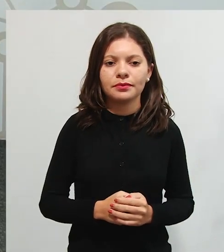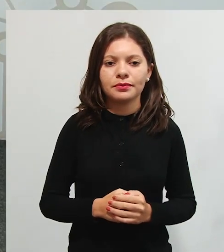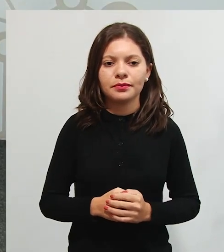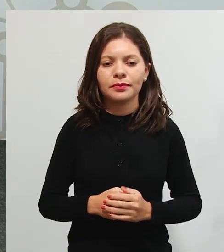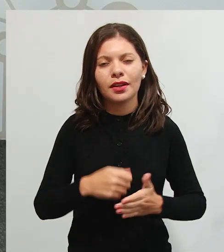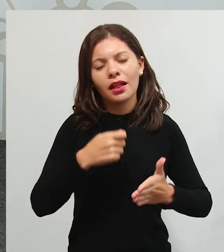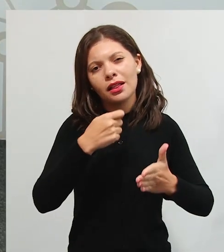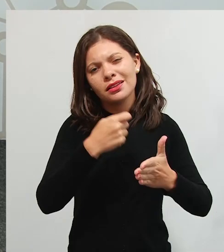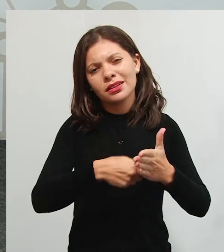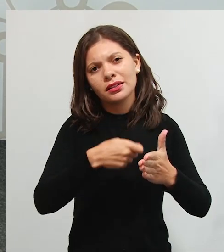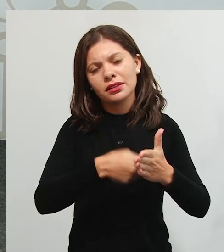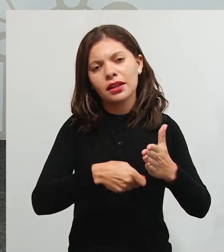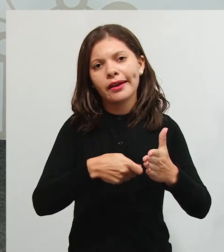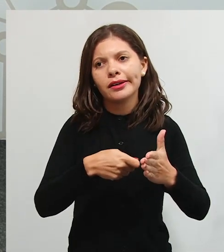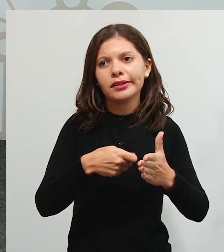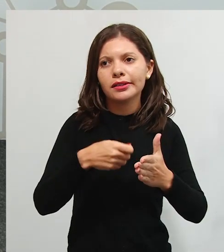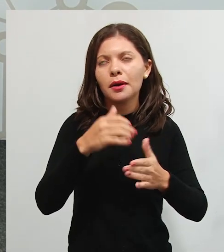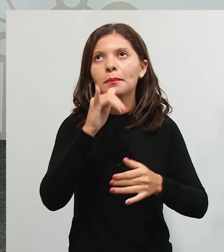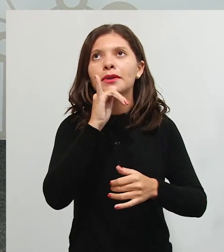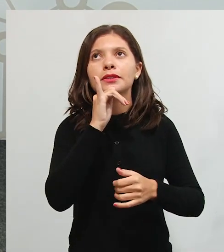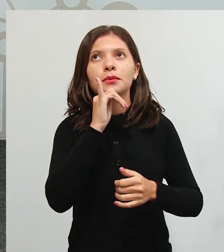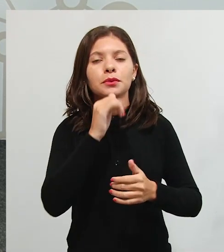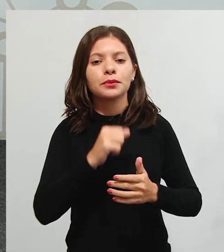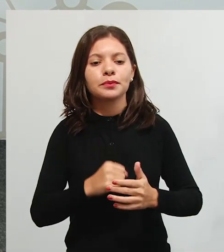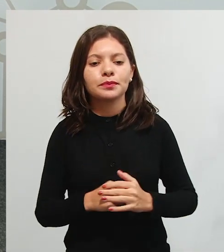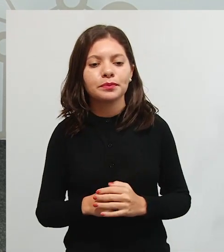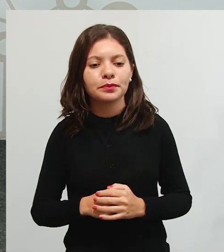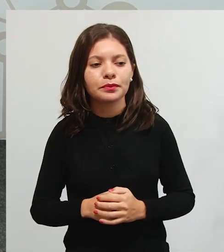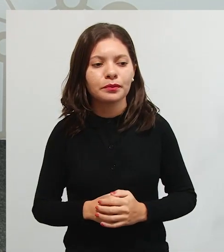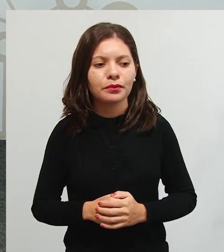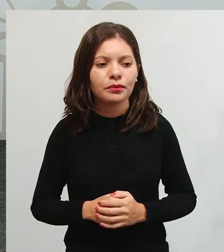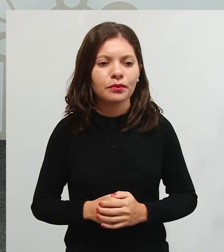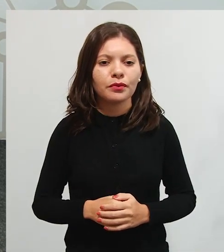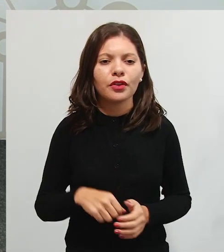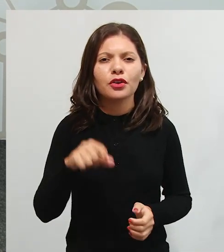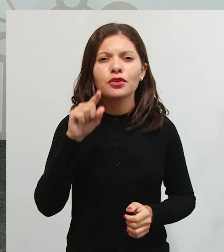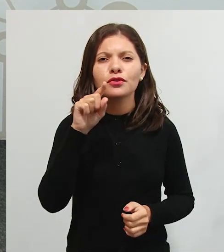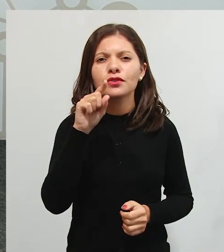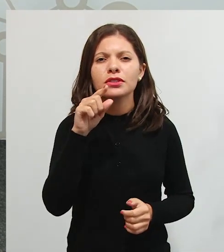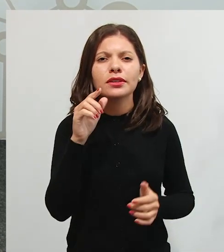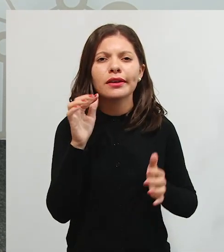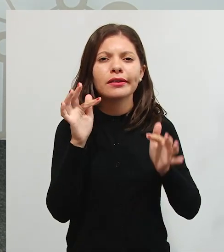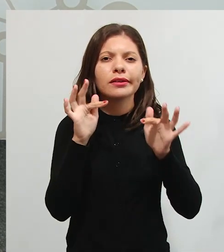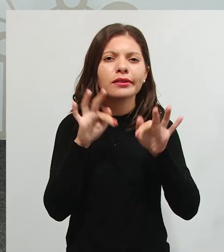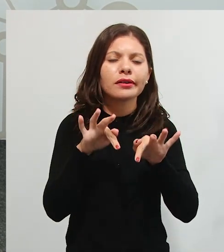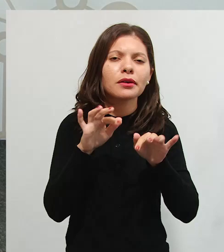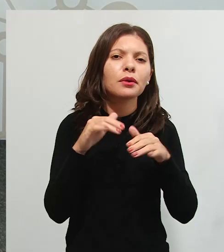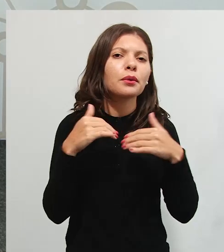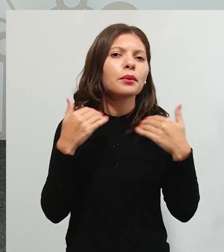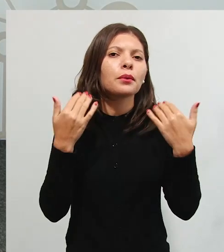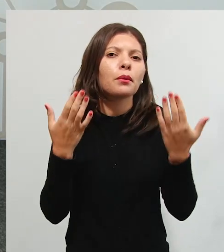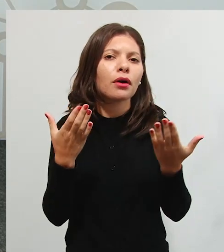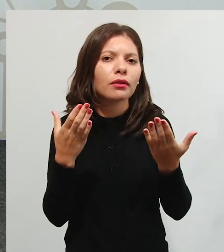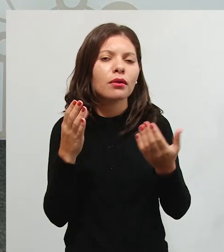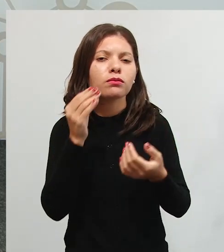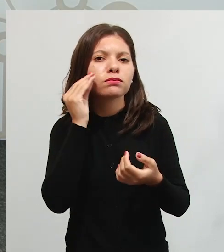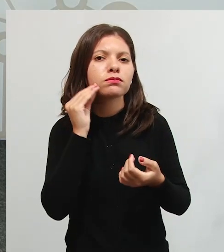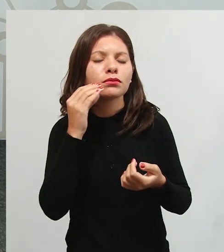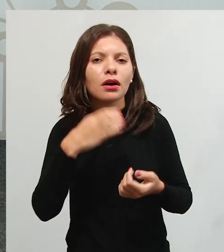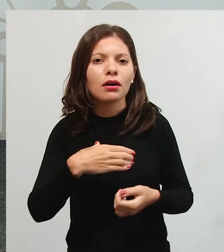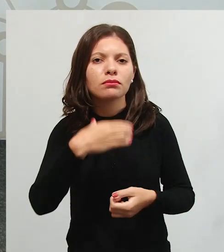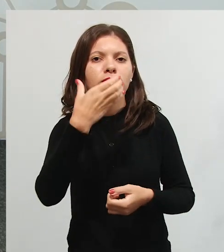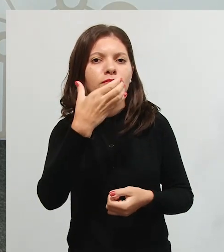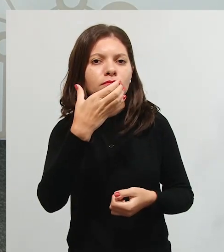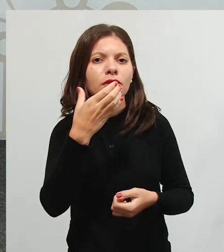gente tentar fazer uma analogia, por exemplo, quando a última vez que você experimentou uma fruta que você